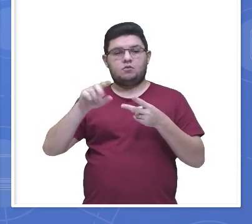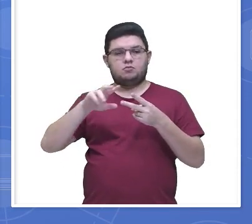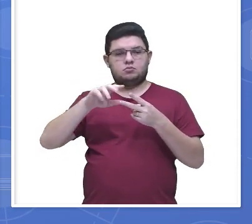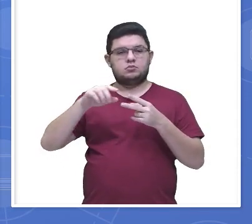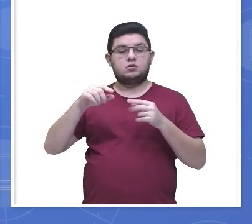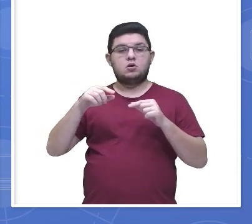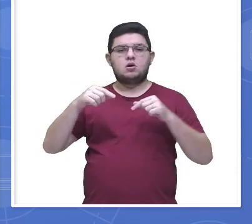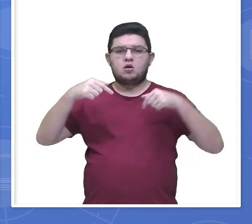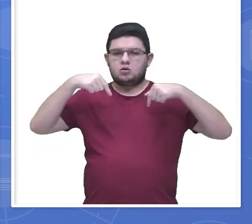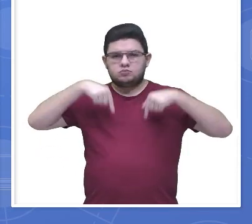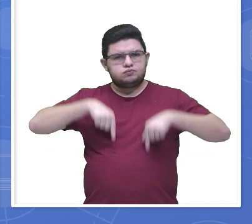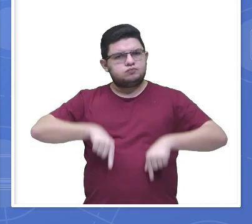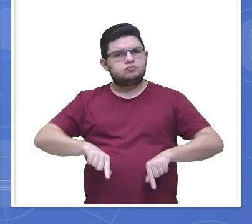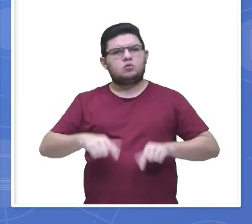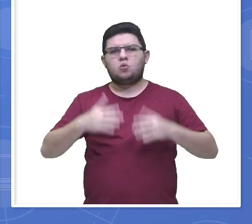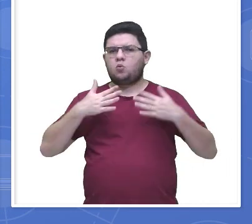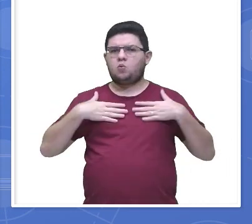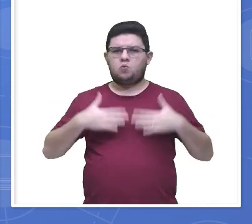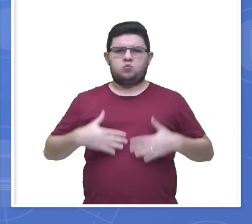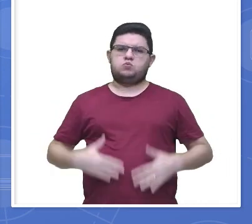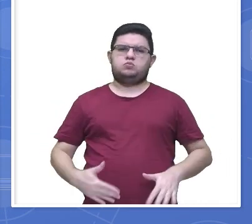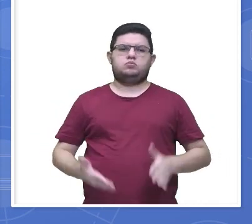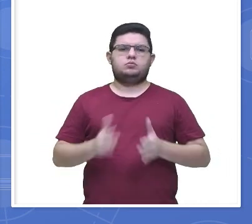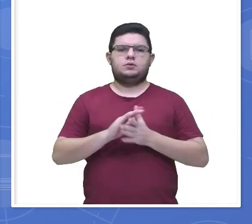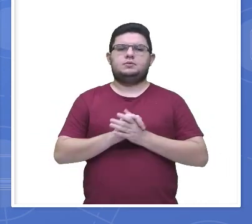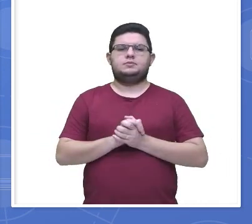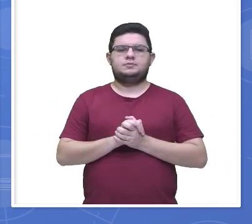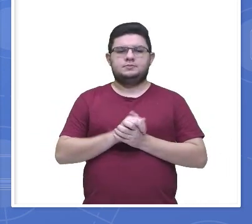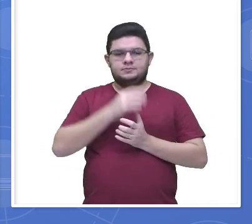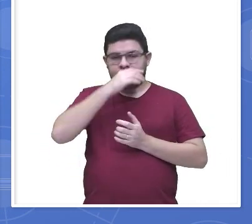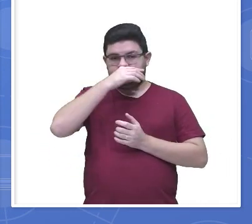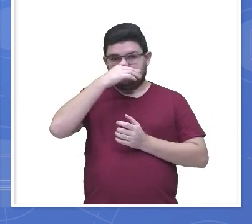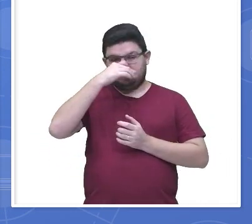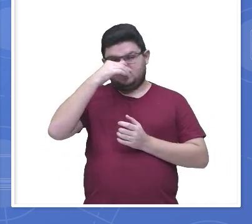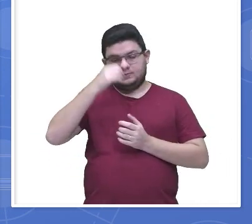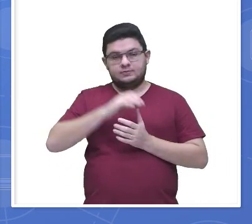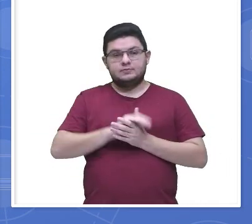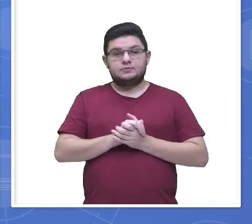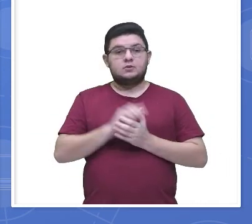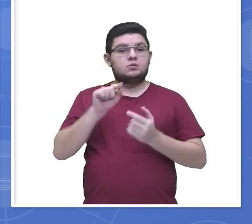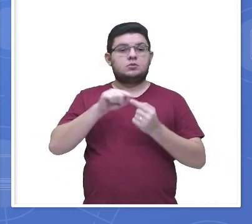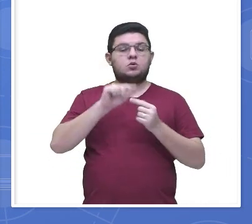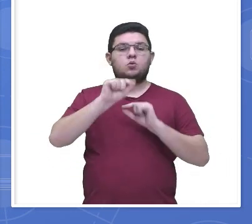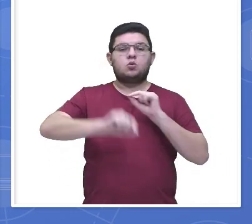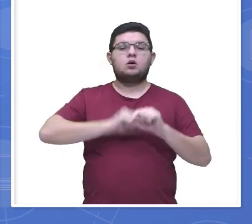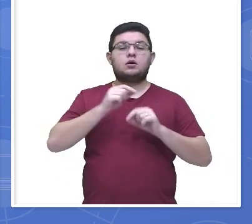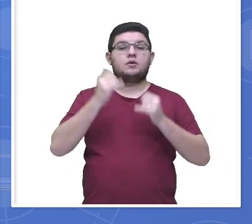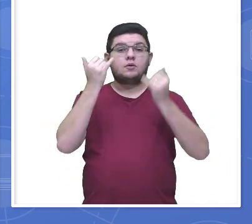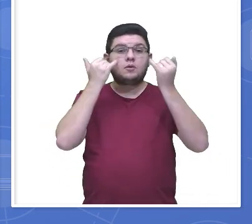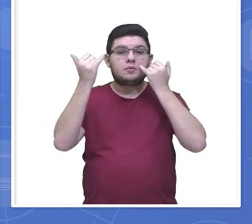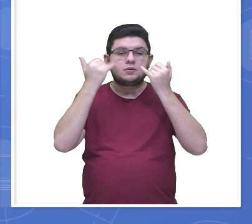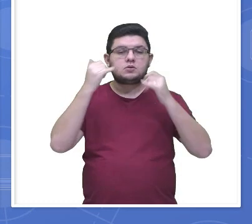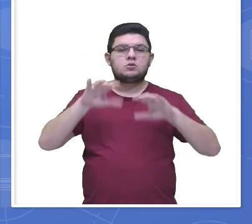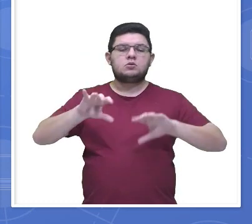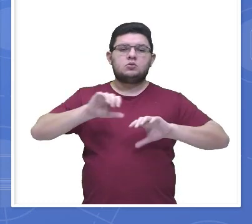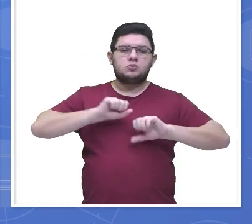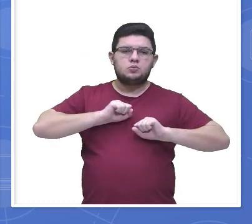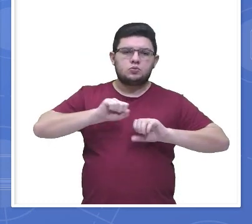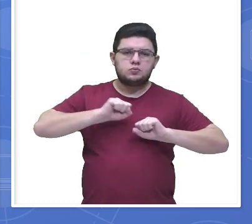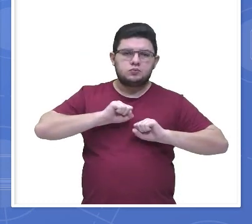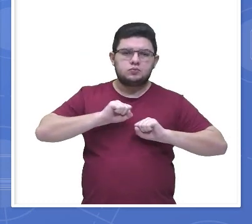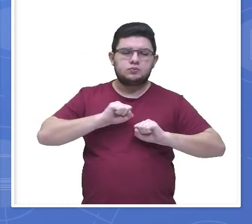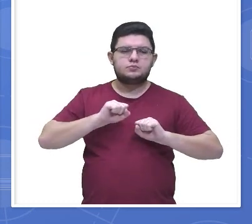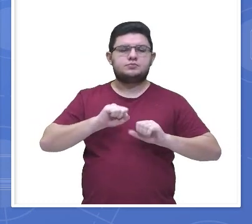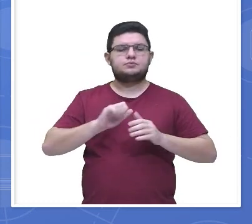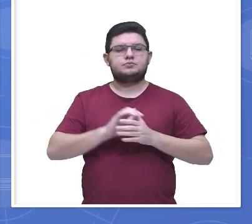por todo o nosso corpo, né? Para receber informações das partes mais distantes aí do nosso corpo, certo?